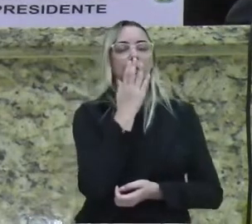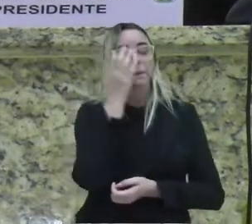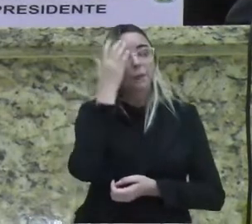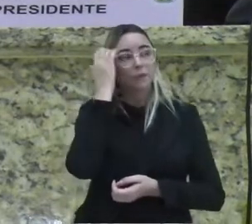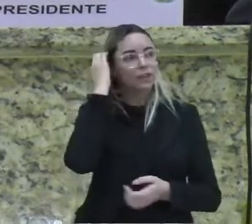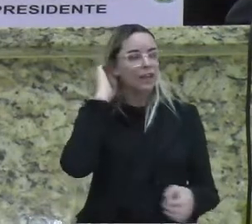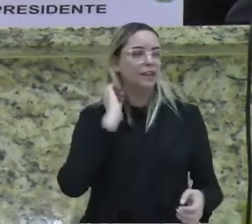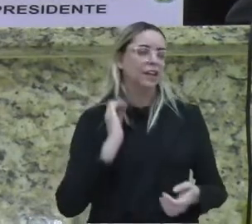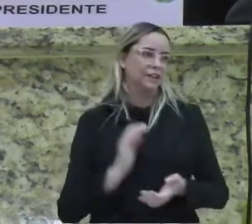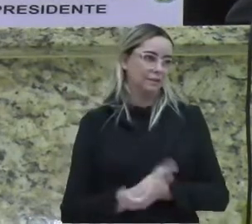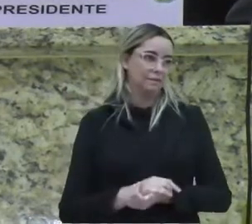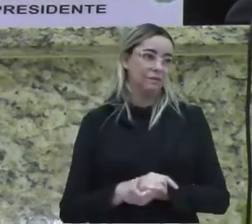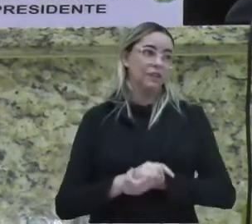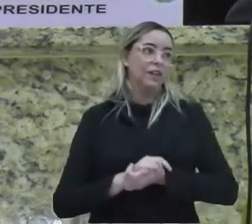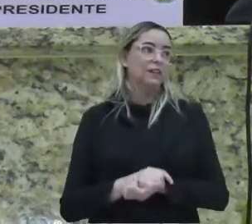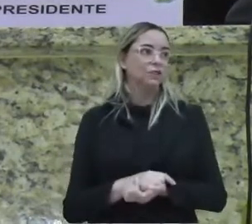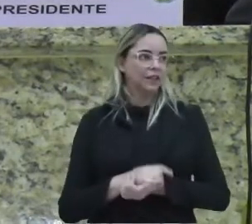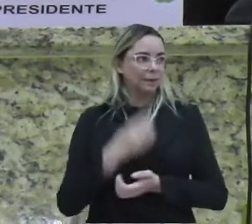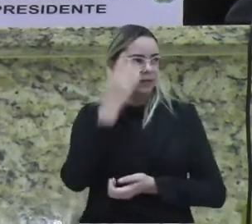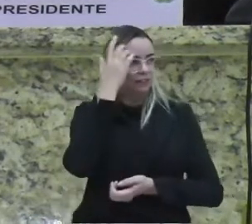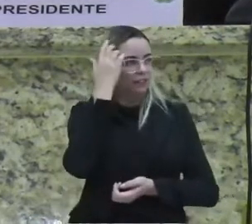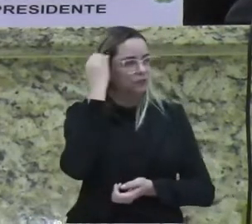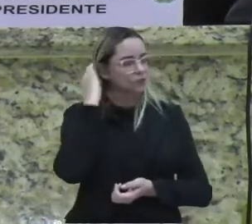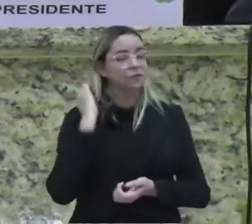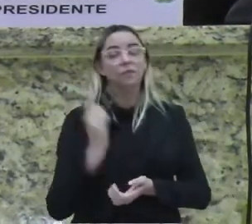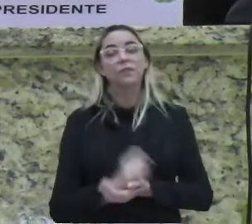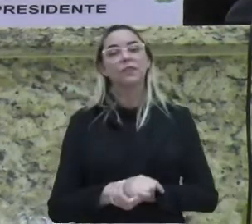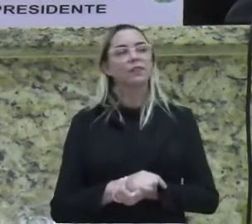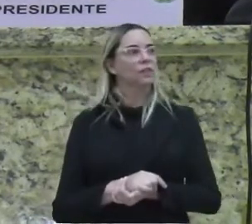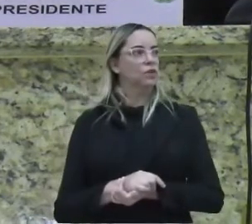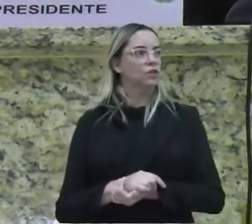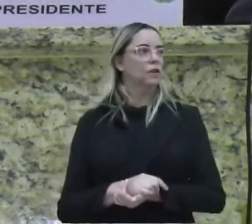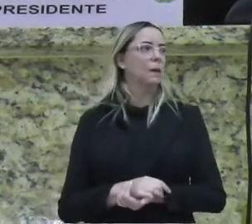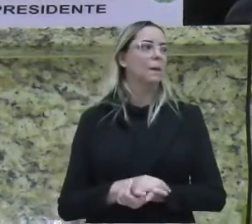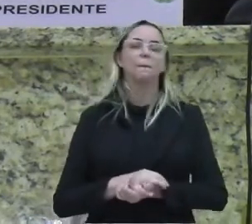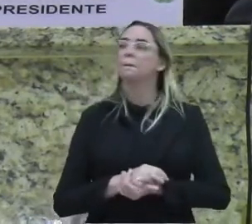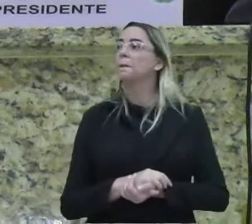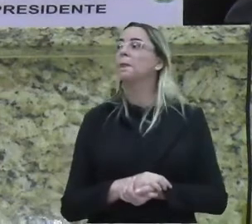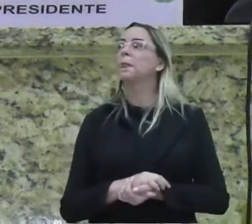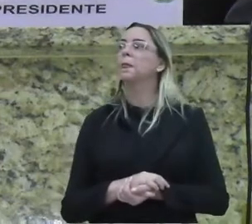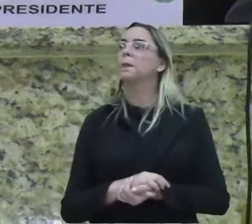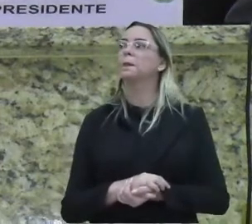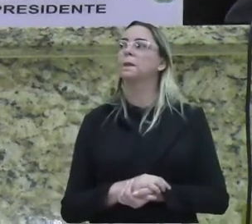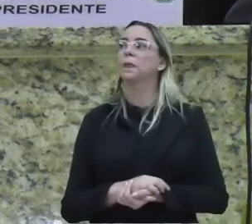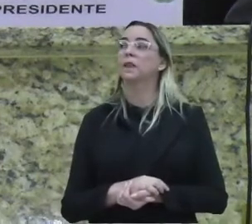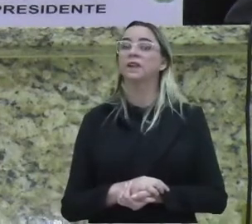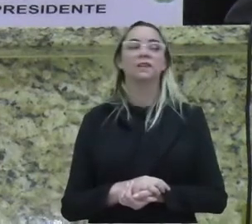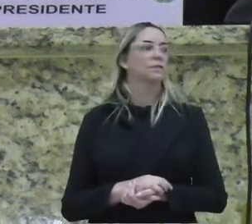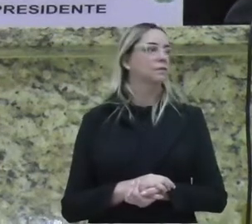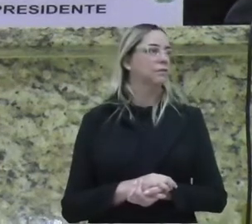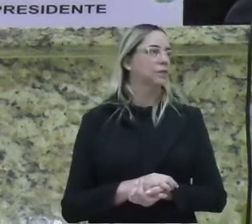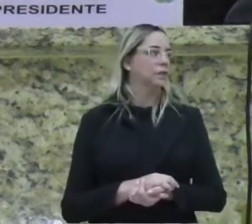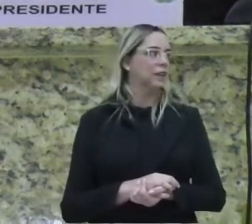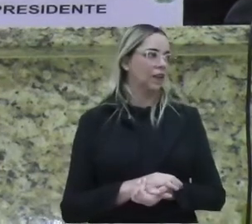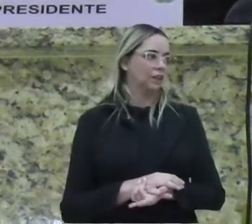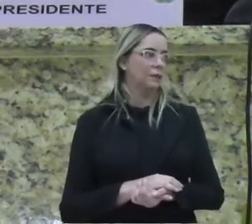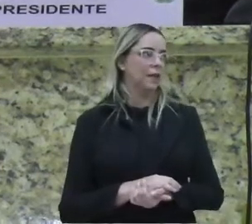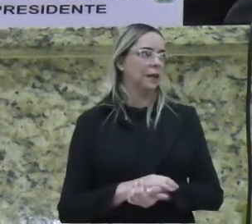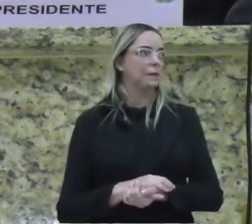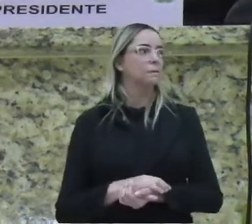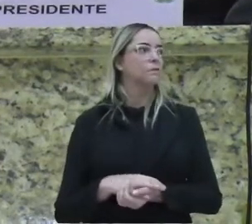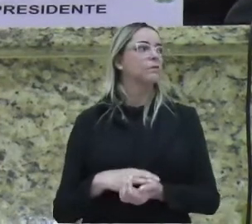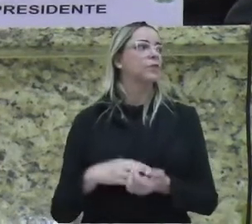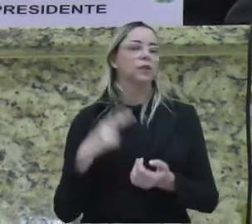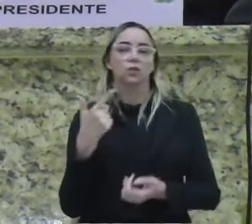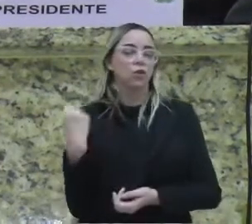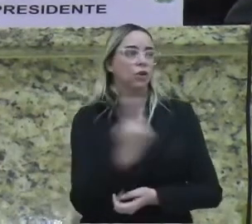ano passado, foram reduzidos pelo fato das escolas não estarem recebendo os alunos durante um semestre. Nós também não